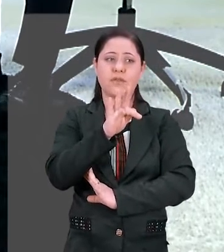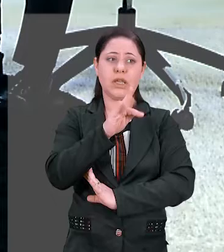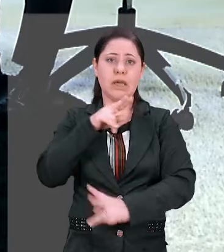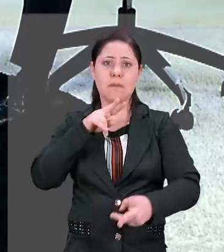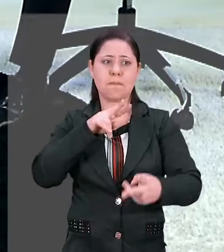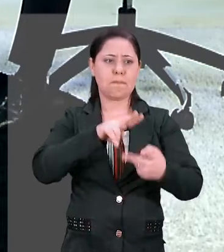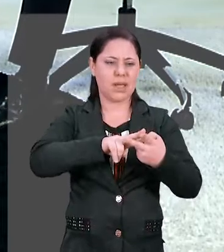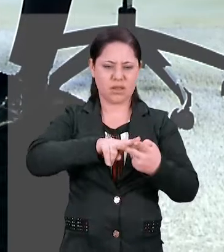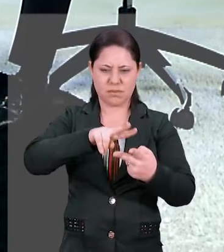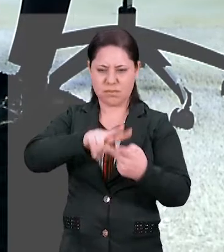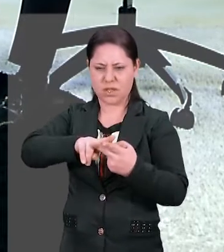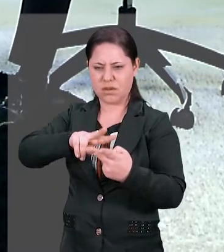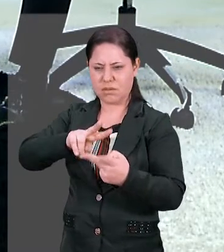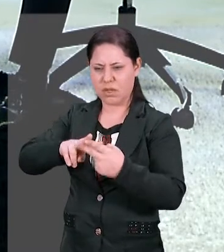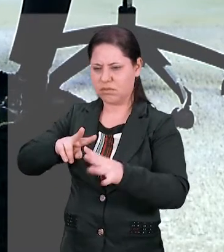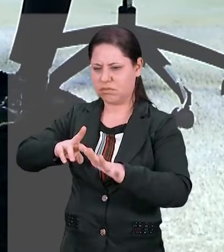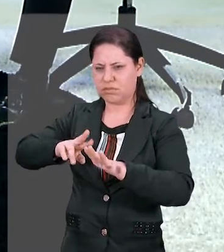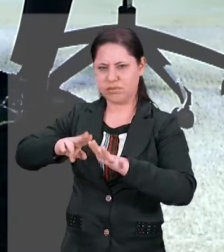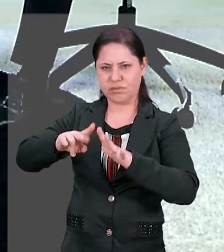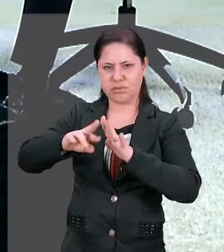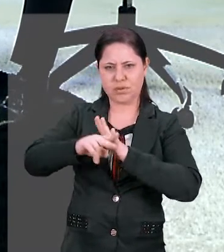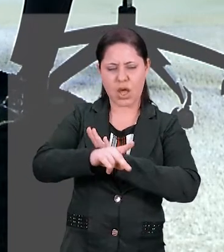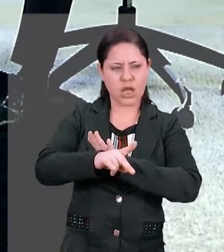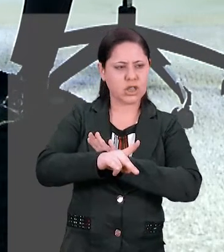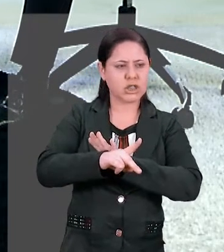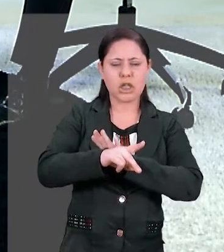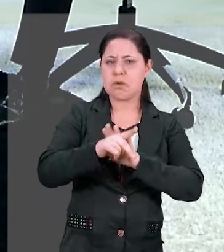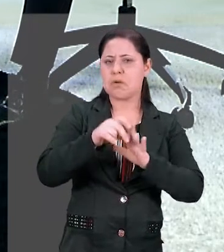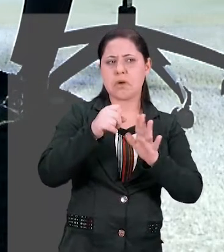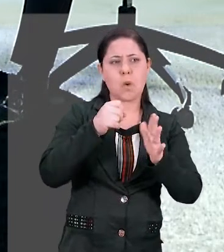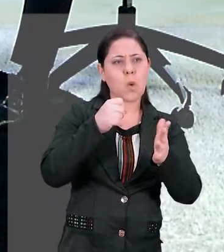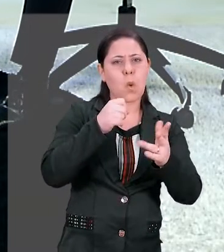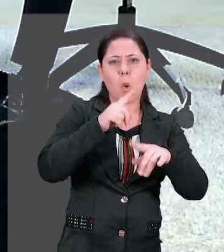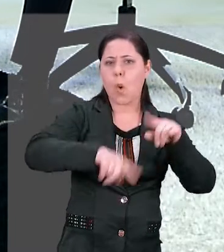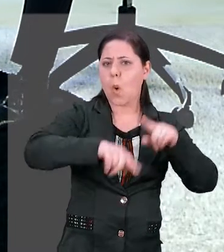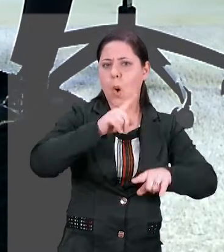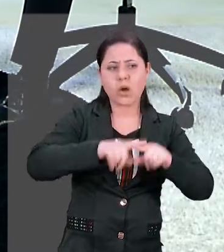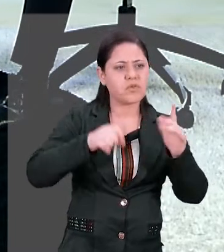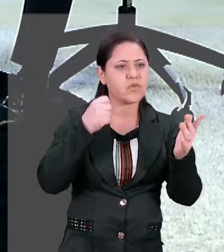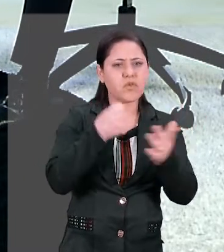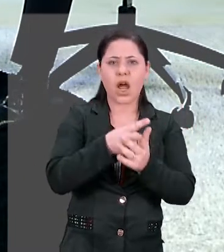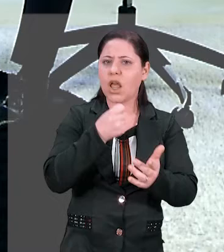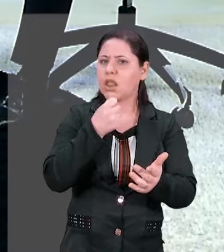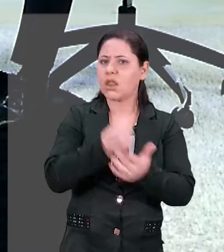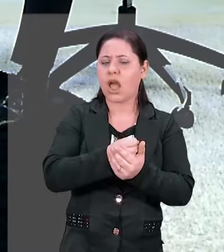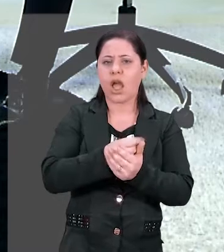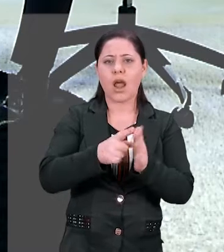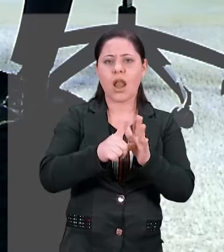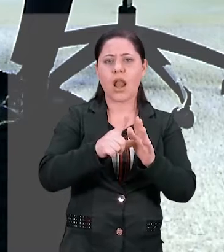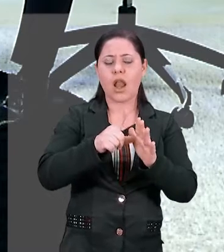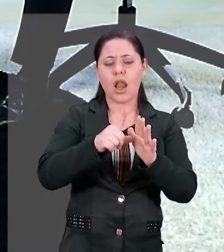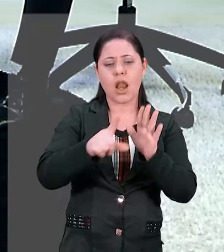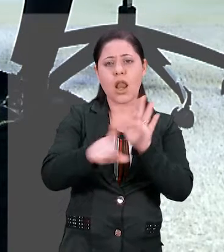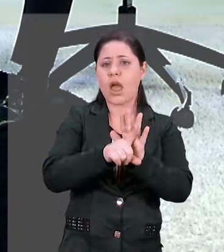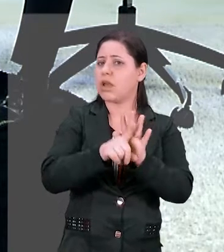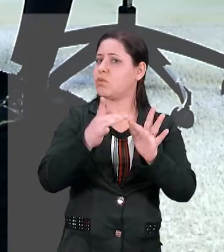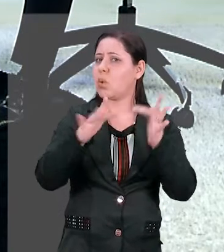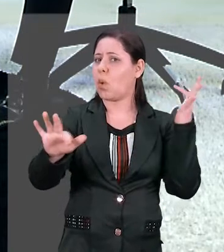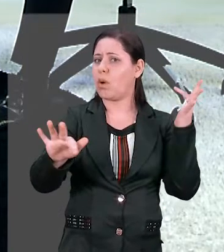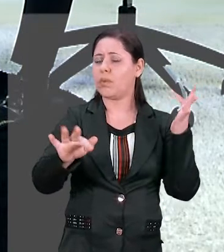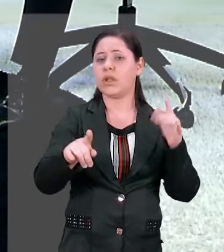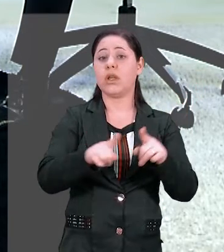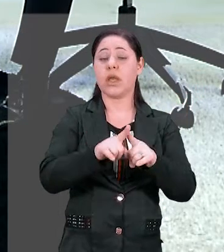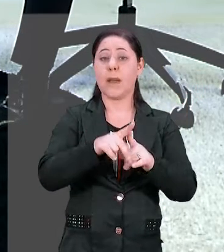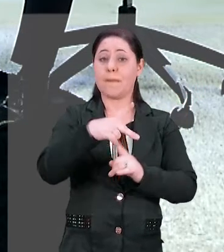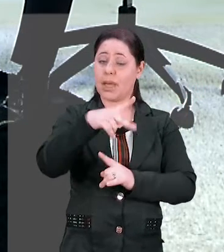apreensões de contrabandos, descaminhos, coisa absurda que a nossa Polícia Rodoviária Militar está trabalhando